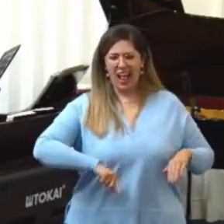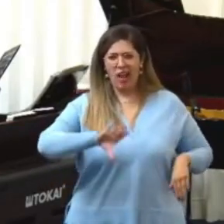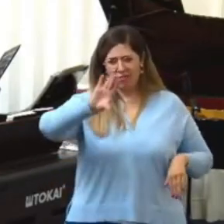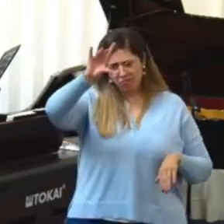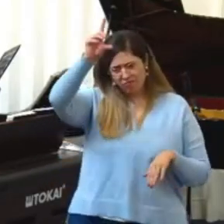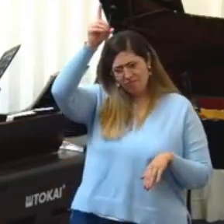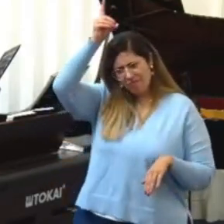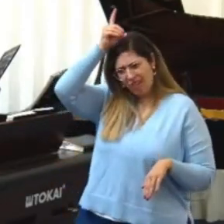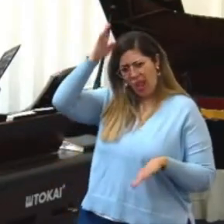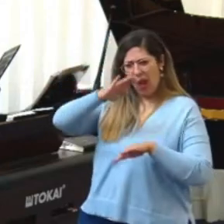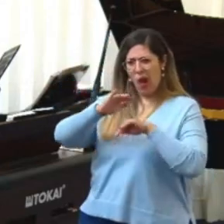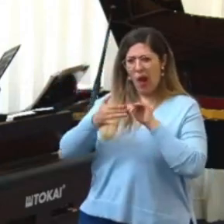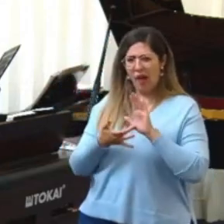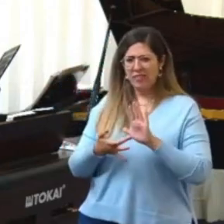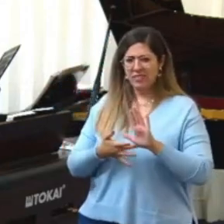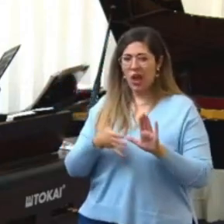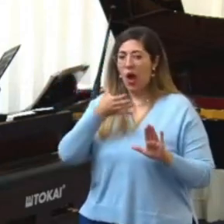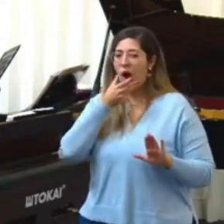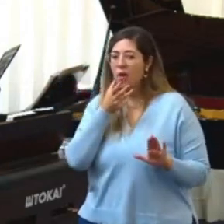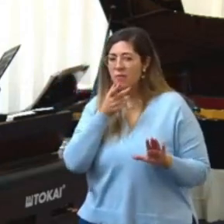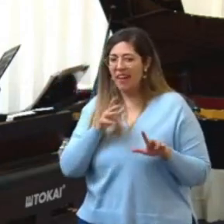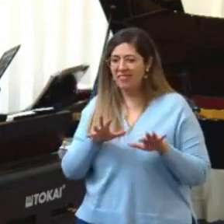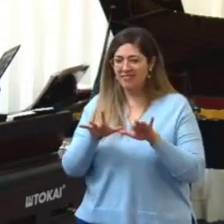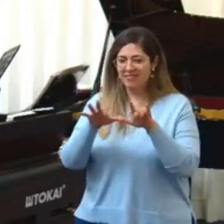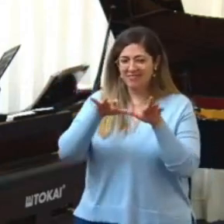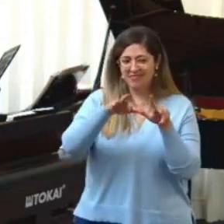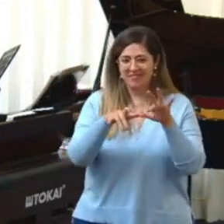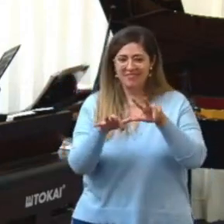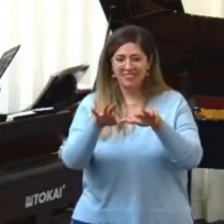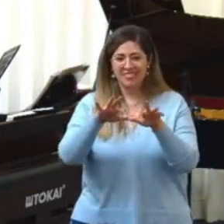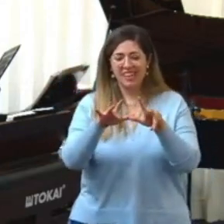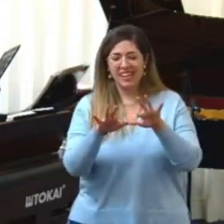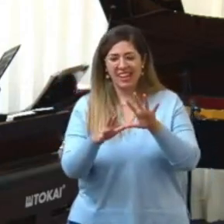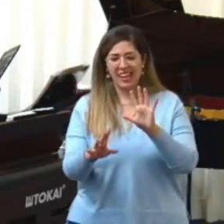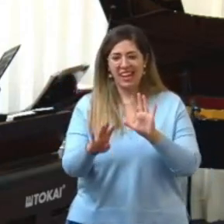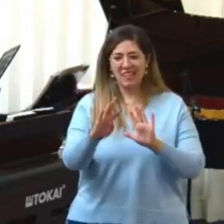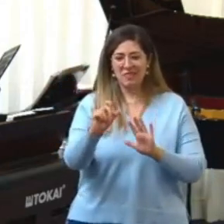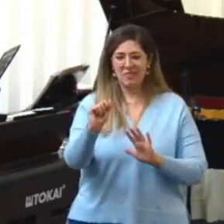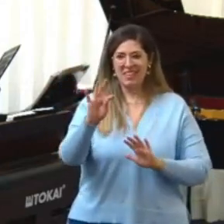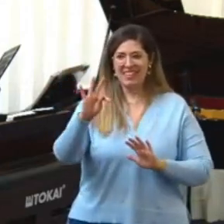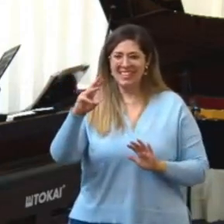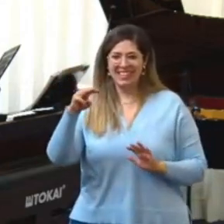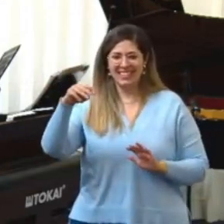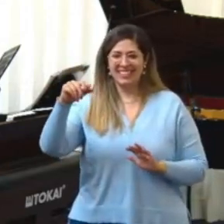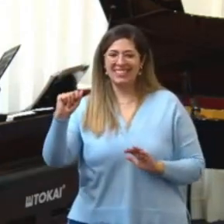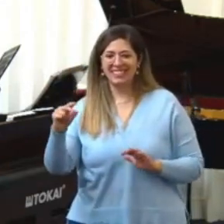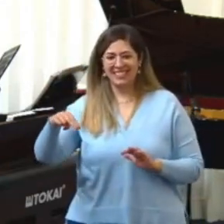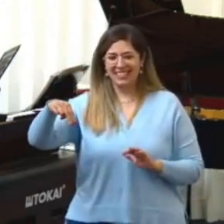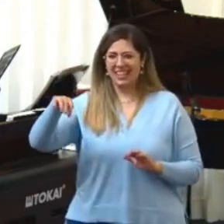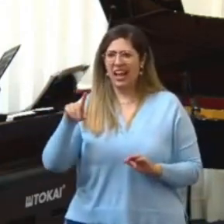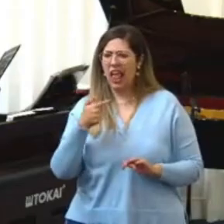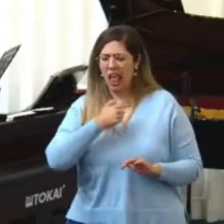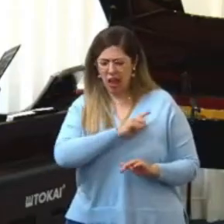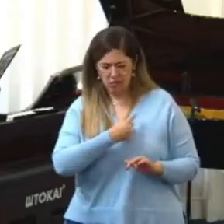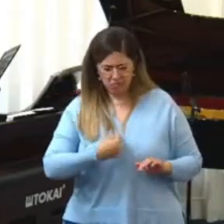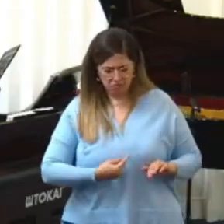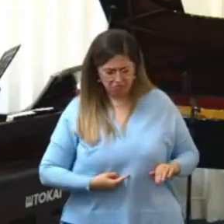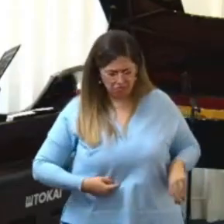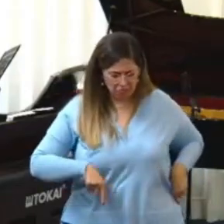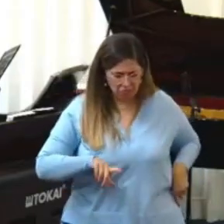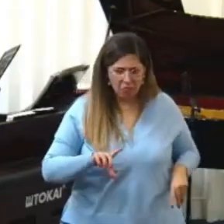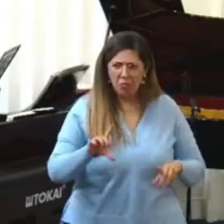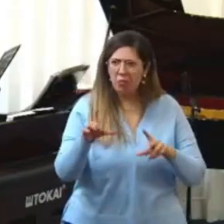o controle do Homem-Aranha, os punhos do Batman, e claramente não me vejo nessa lista.